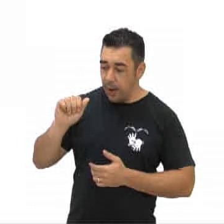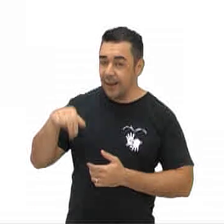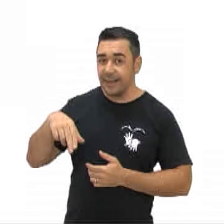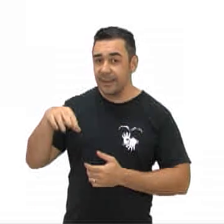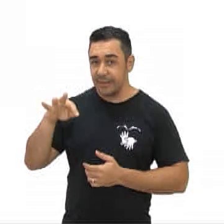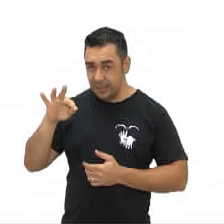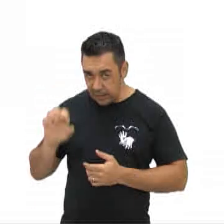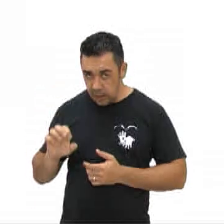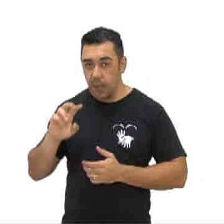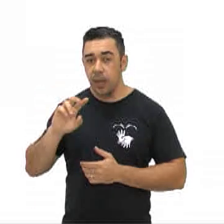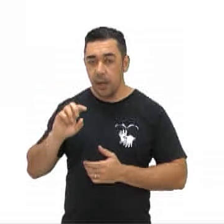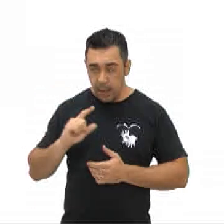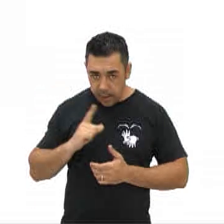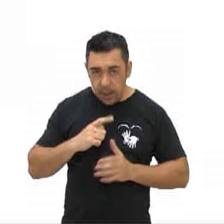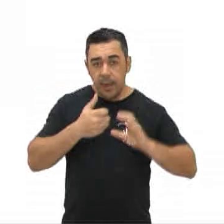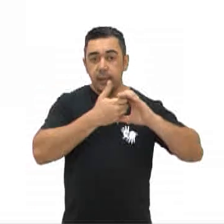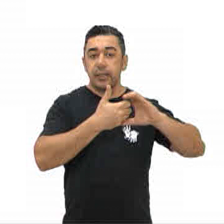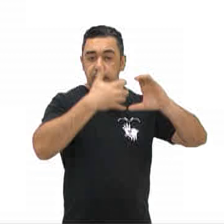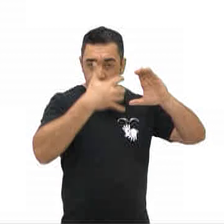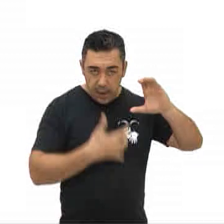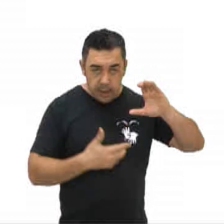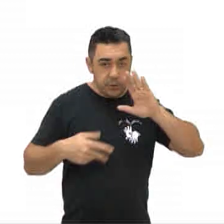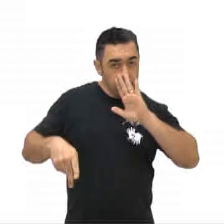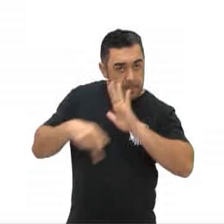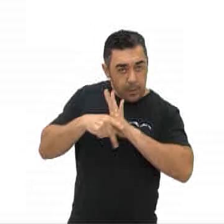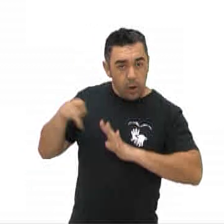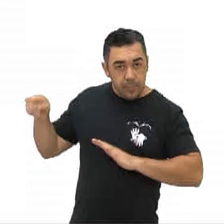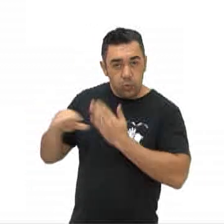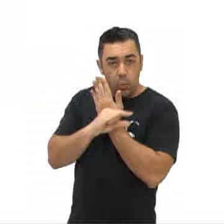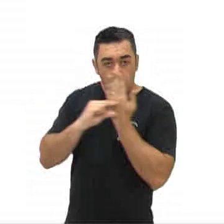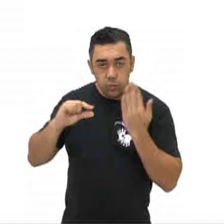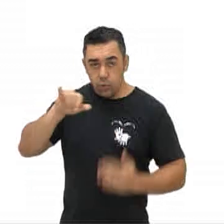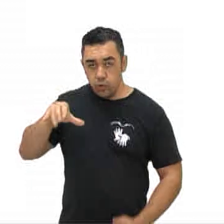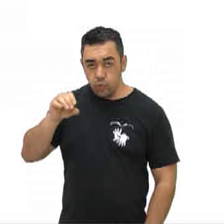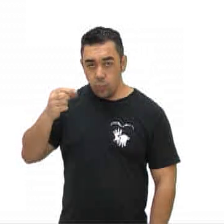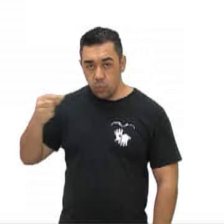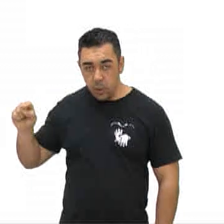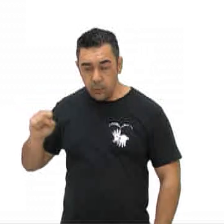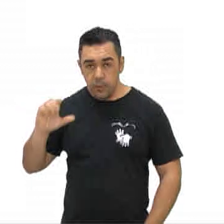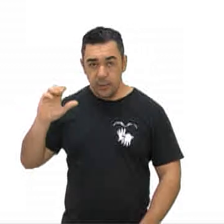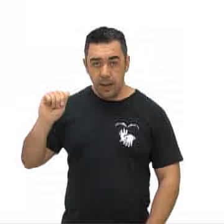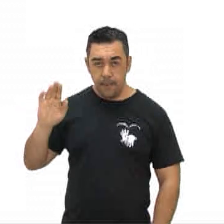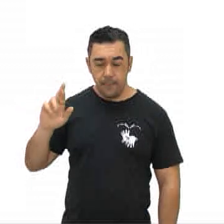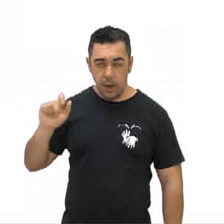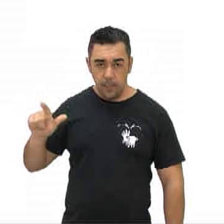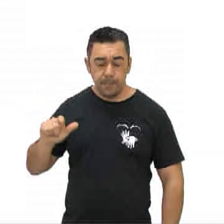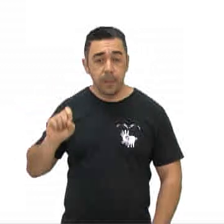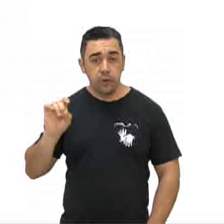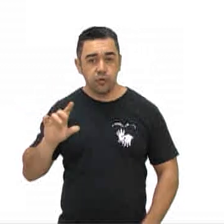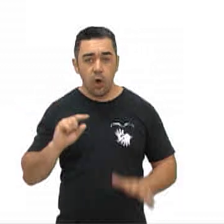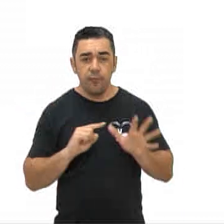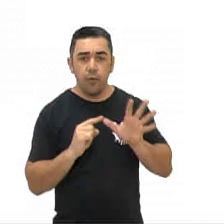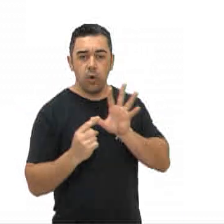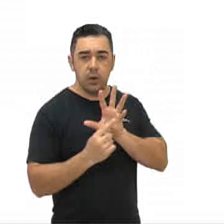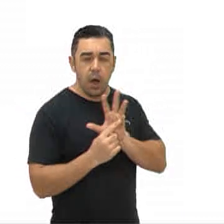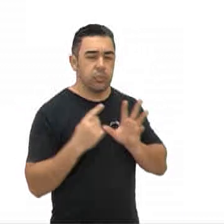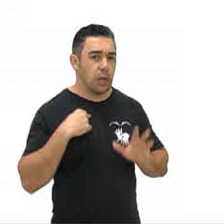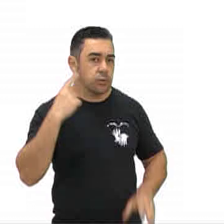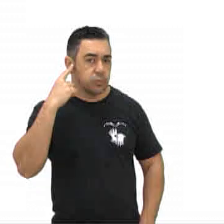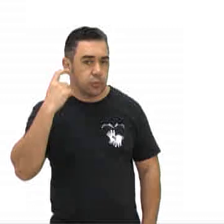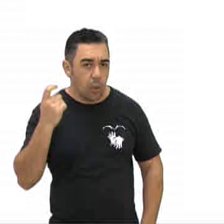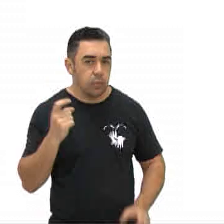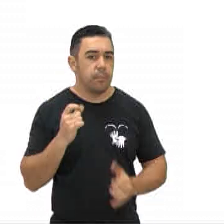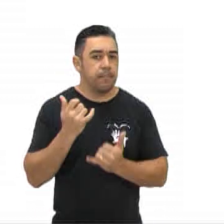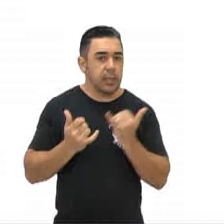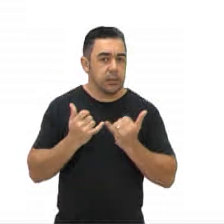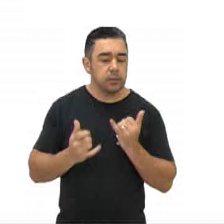característica do autor. João Cabral usava muito as rimas toantes, né? Somente as vogais apresentam correspondência sonora, como eu já